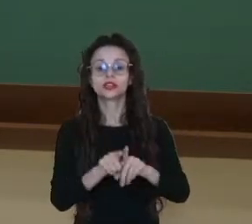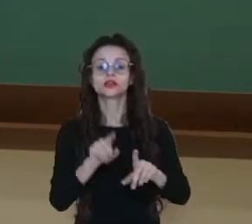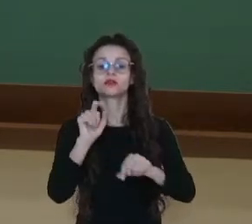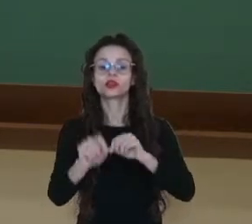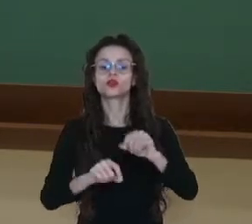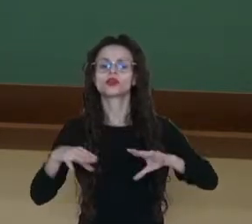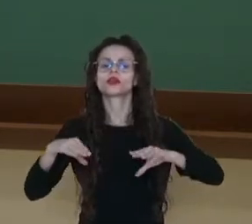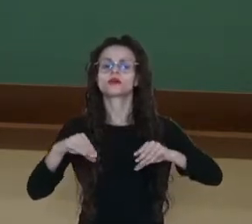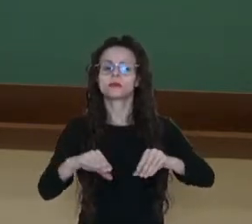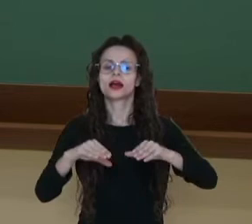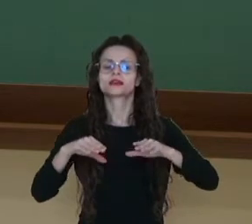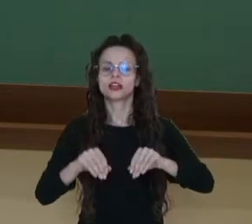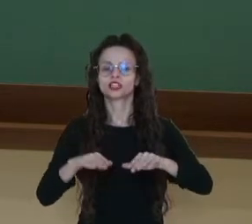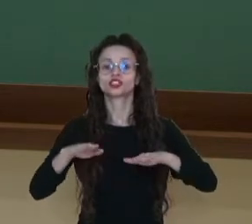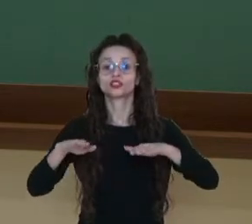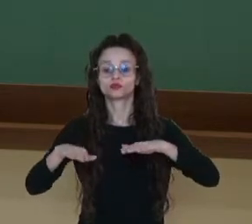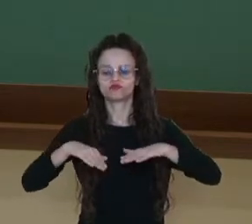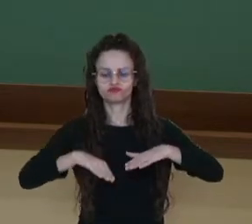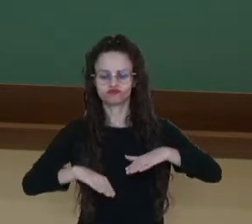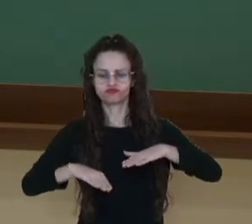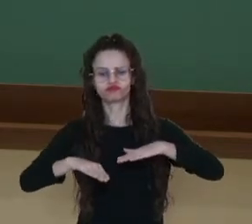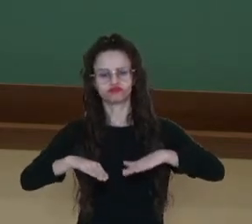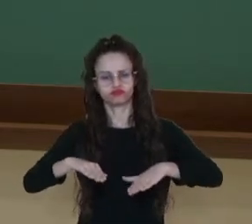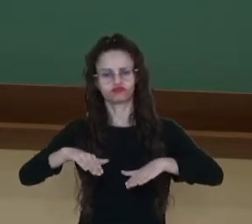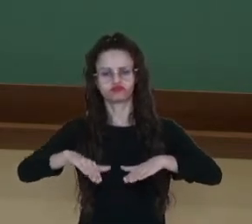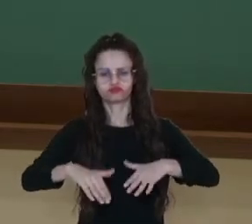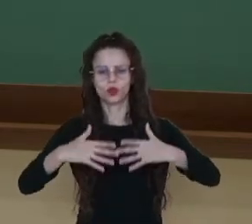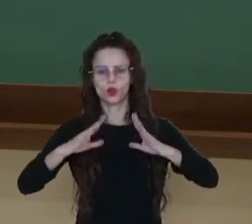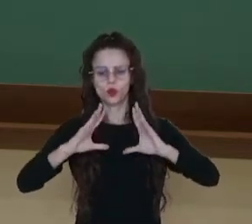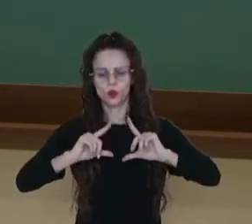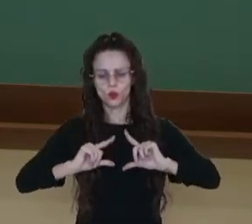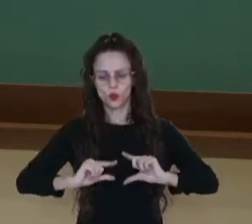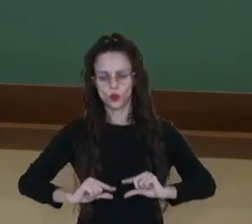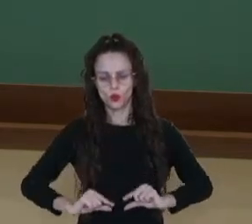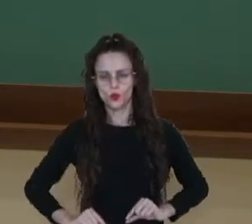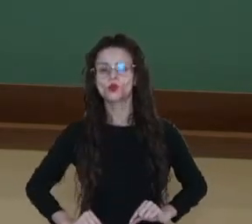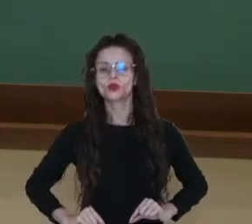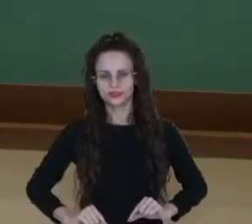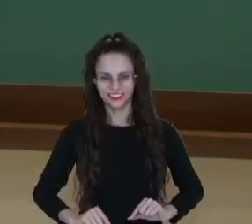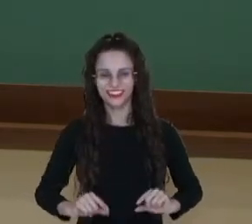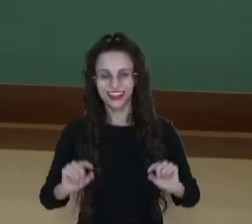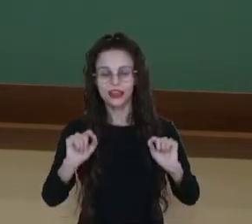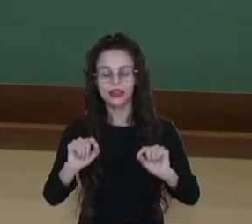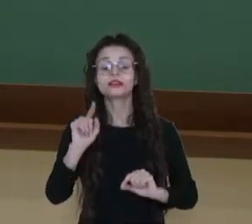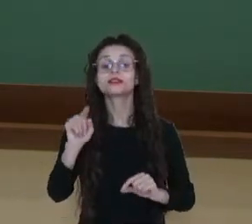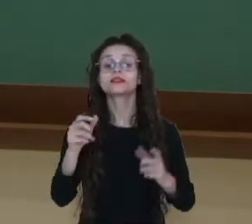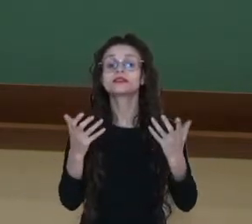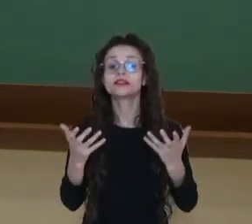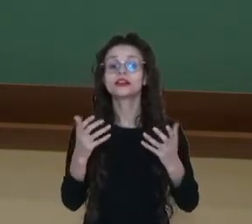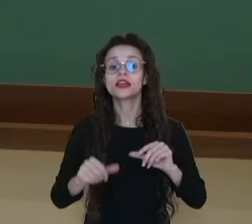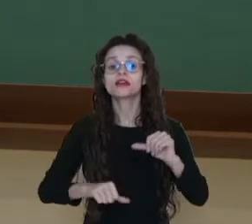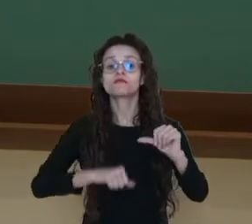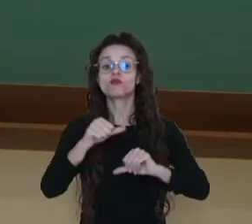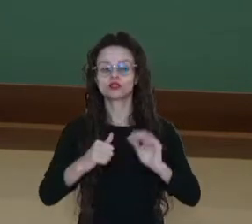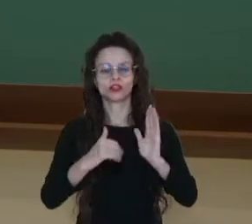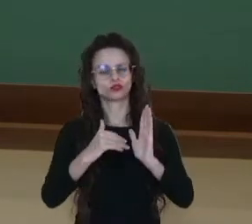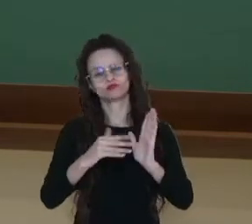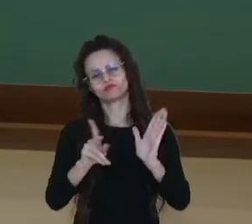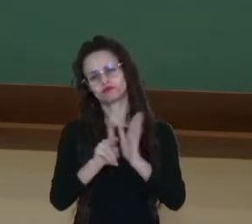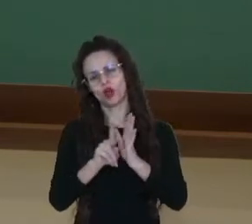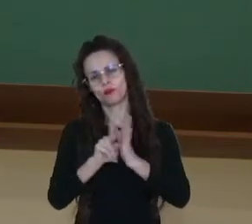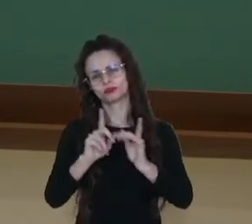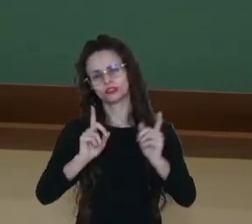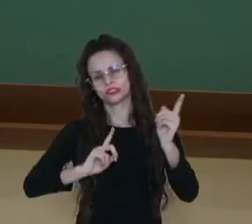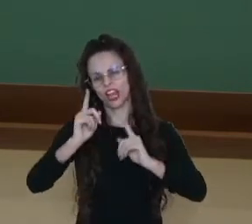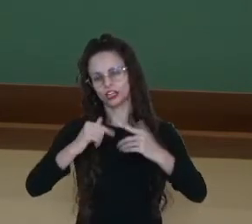drenagem linfática. Uma massagem muito utilizada para quem quer uma mudança estética. E